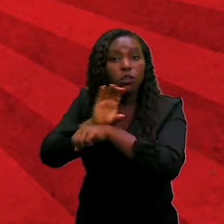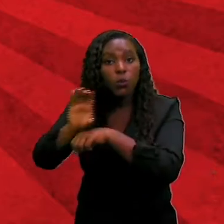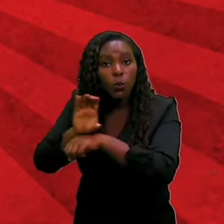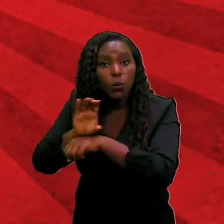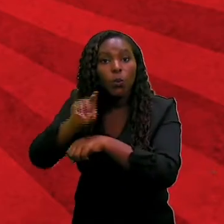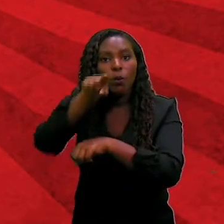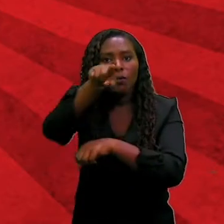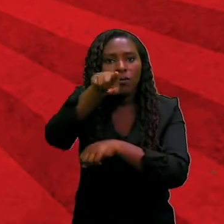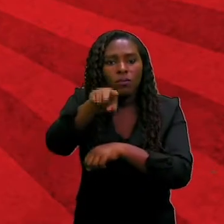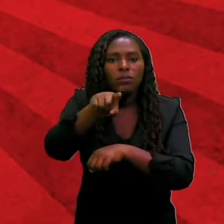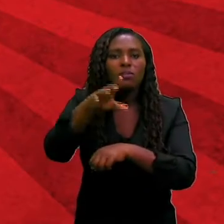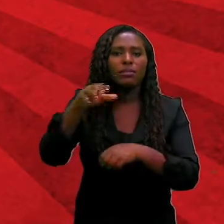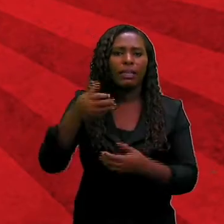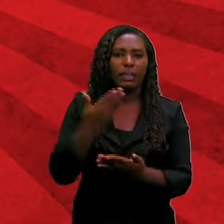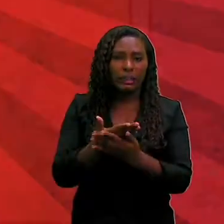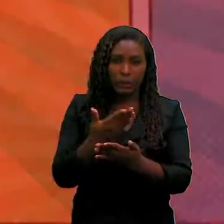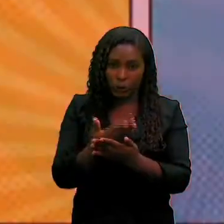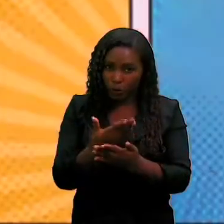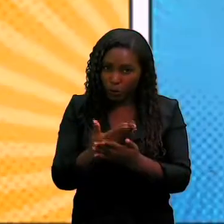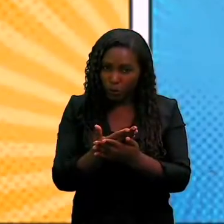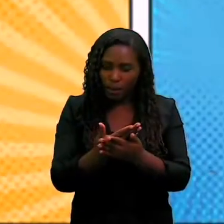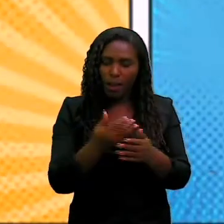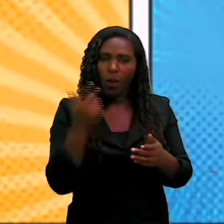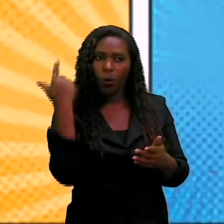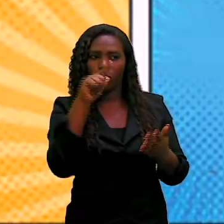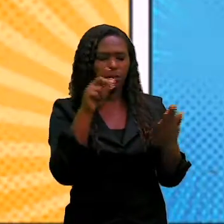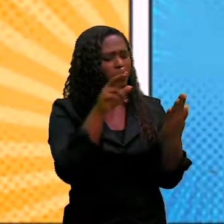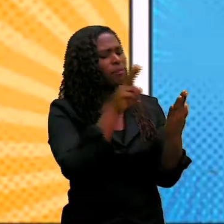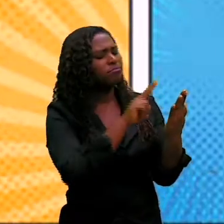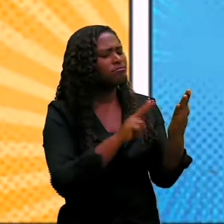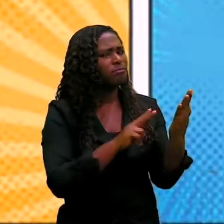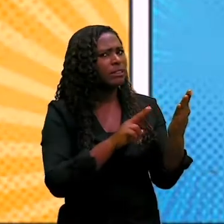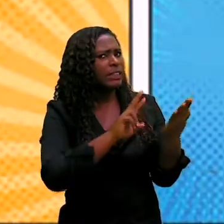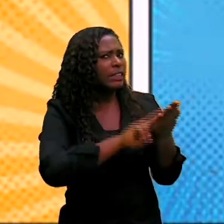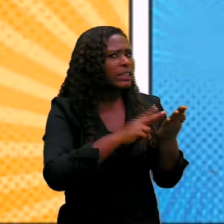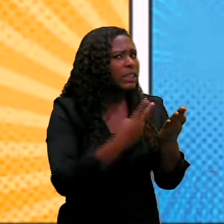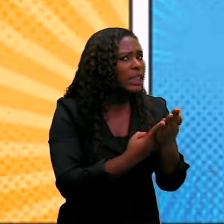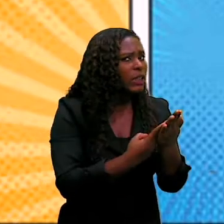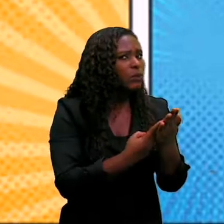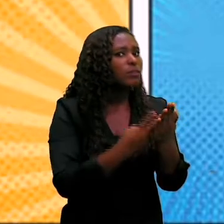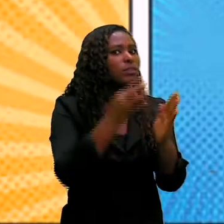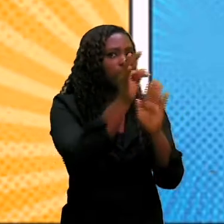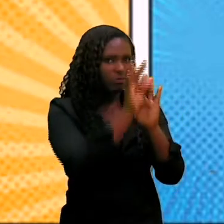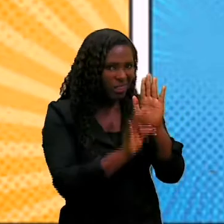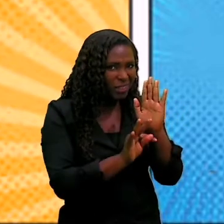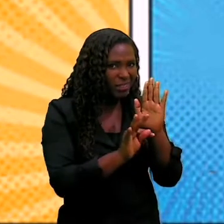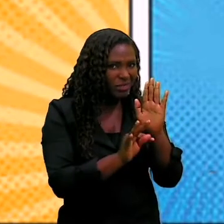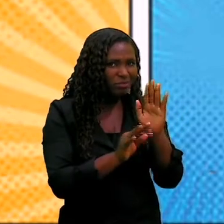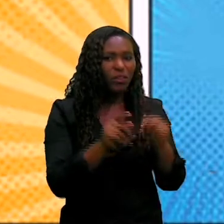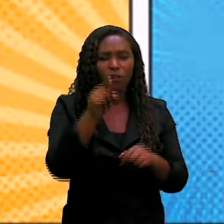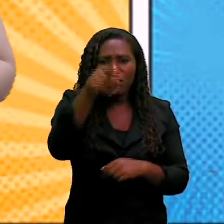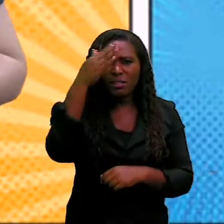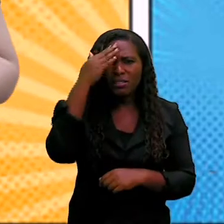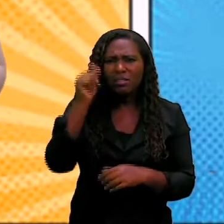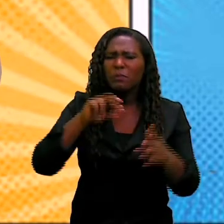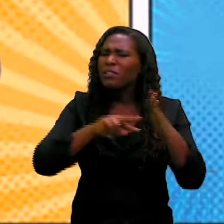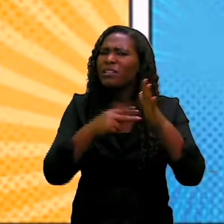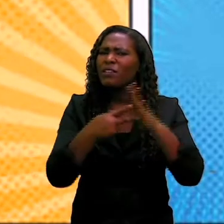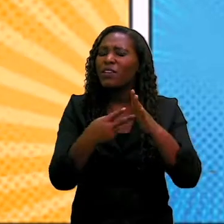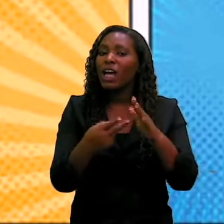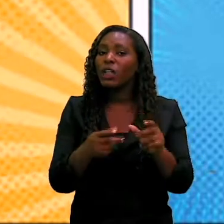interpretação textual. Isso mesmo. E sabem o que significa o termo charge? Sabem?